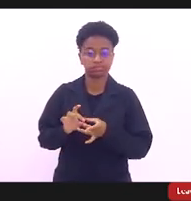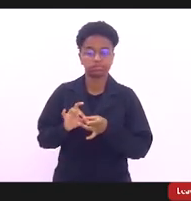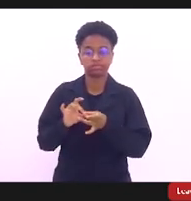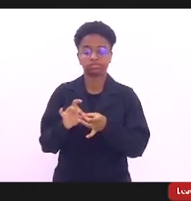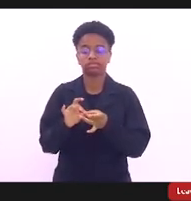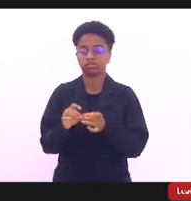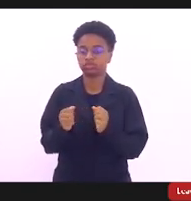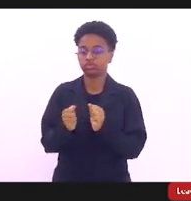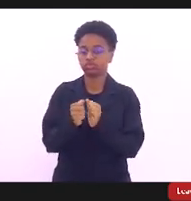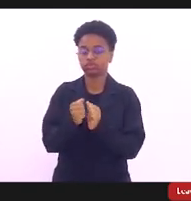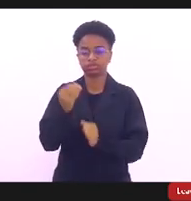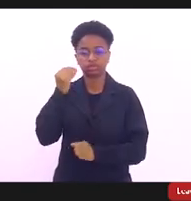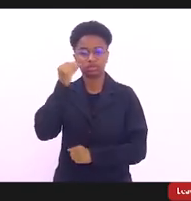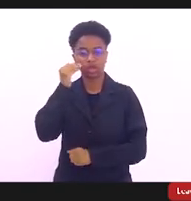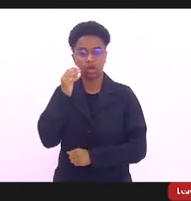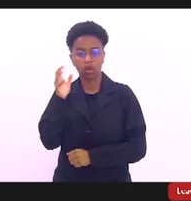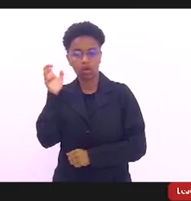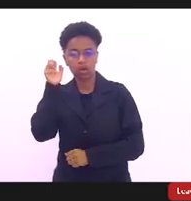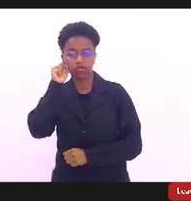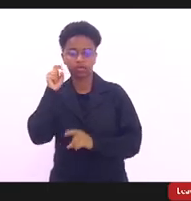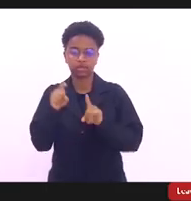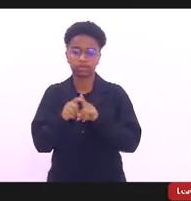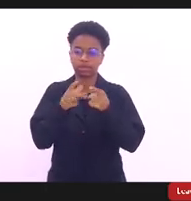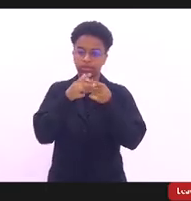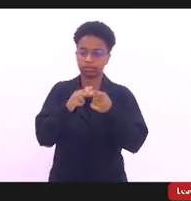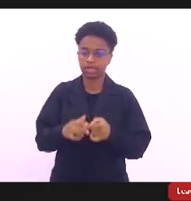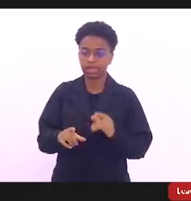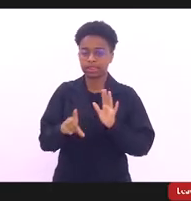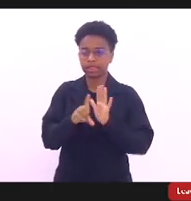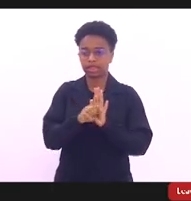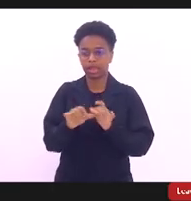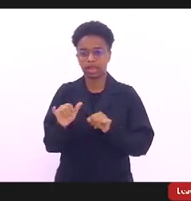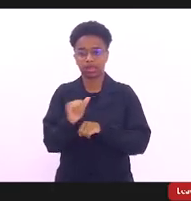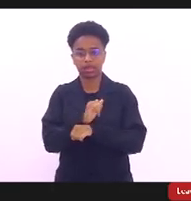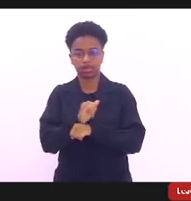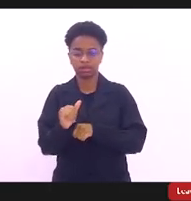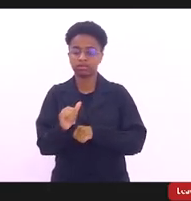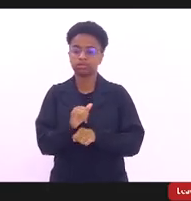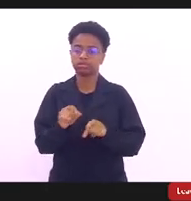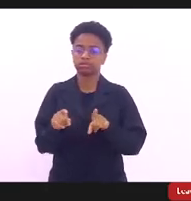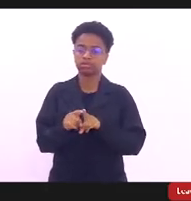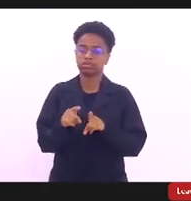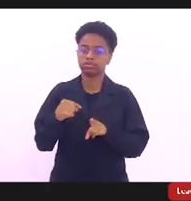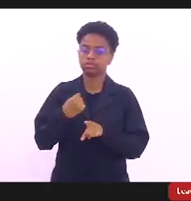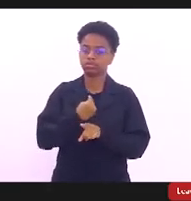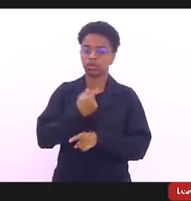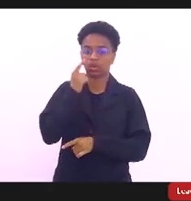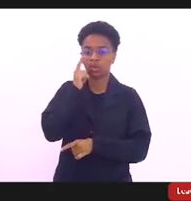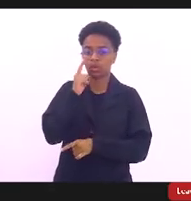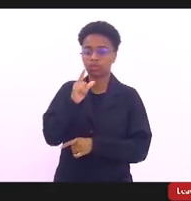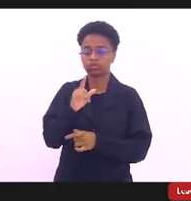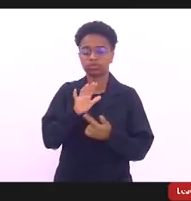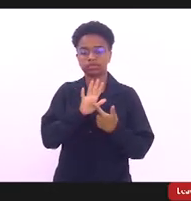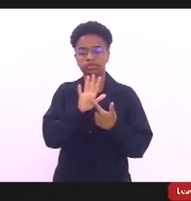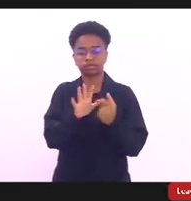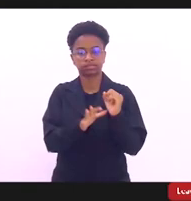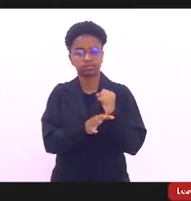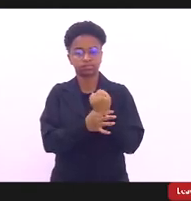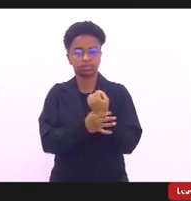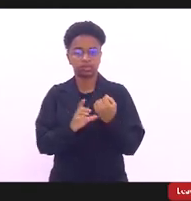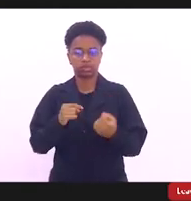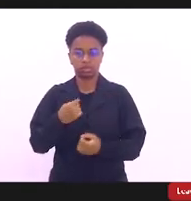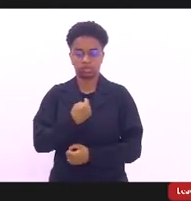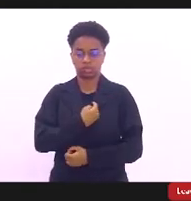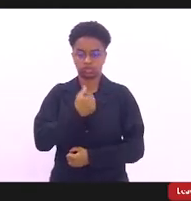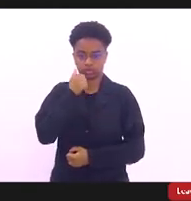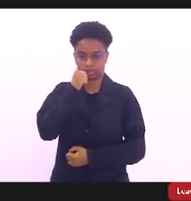ouvir e aprimorar as leis os mecanismos para que a gente possa dar mais segurança para as nossas